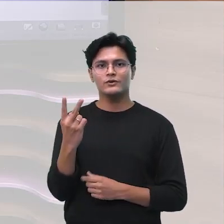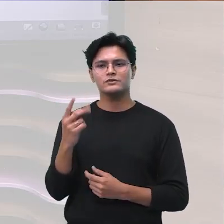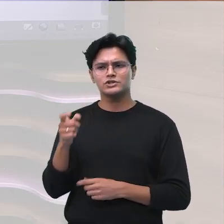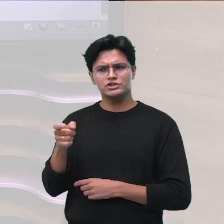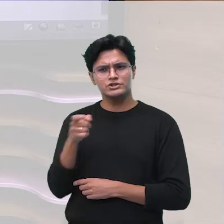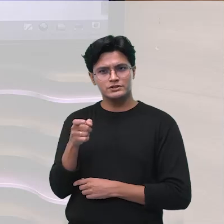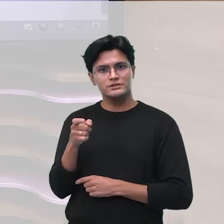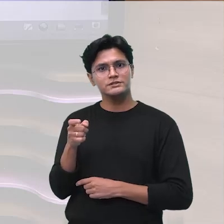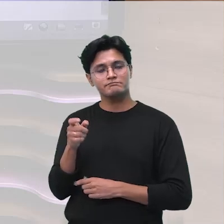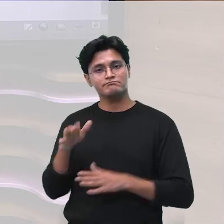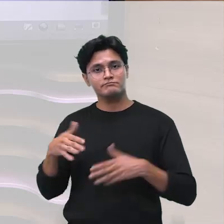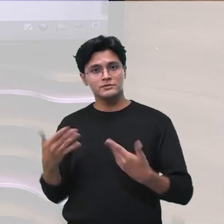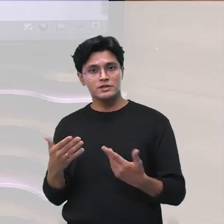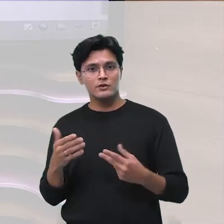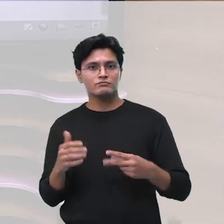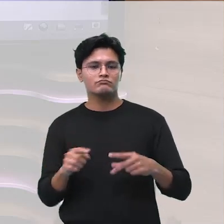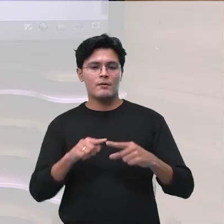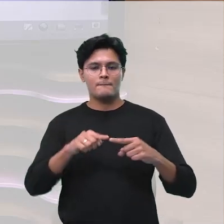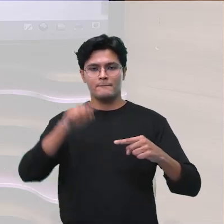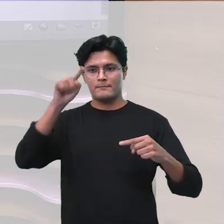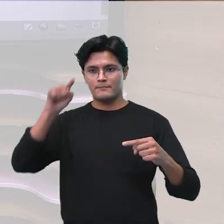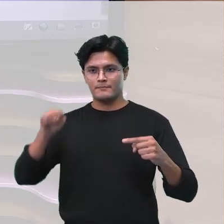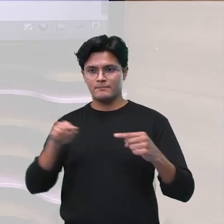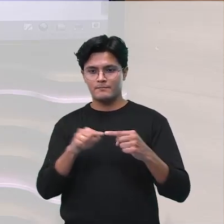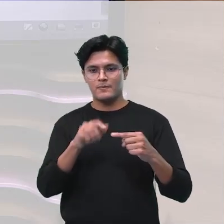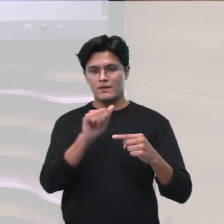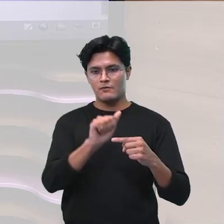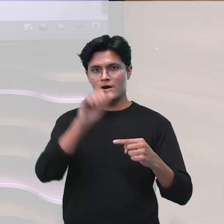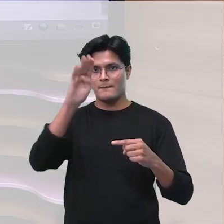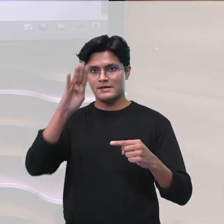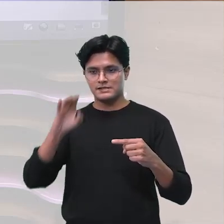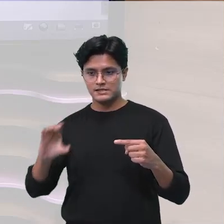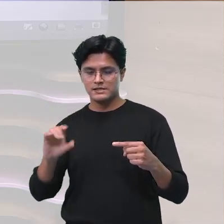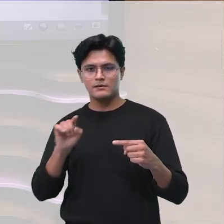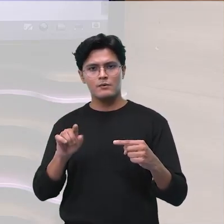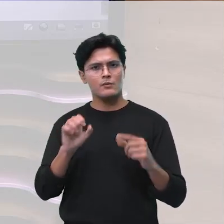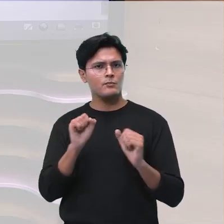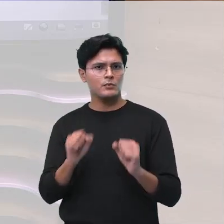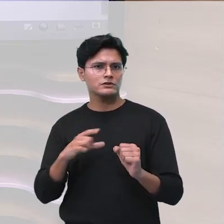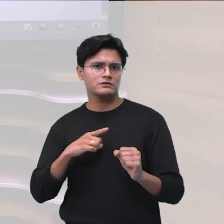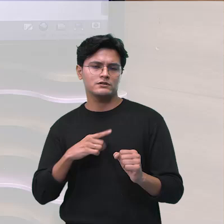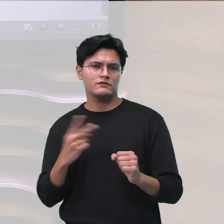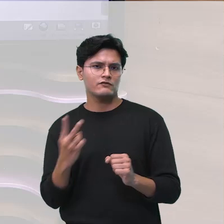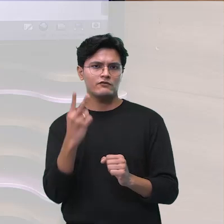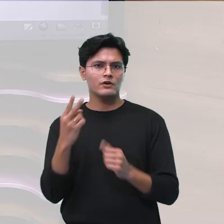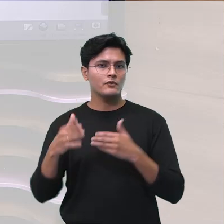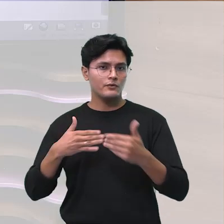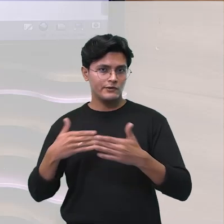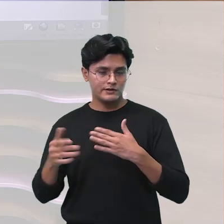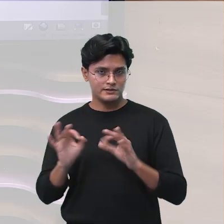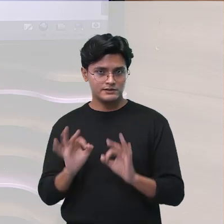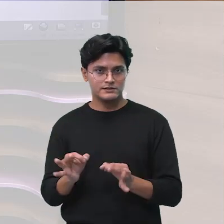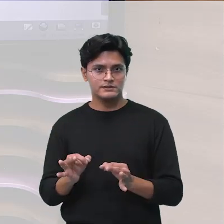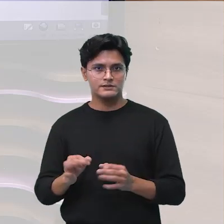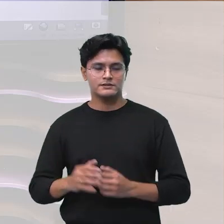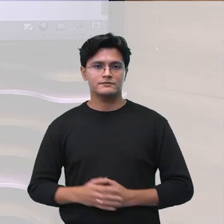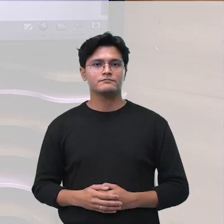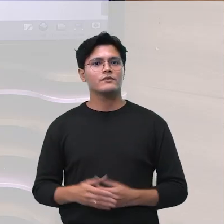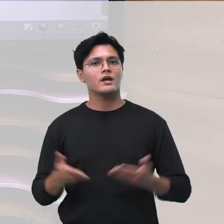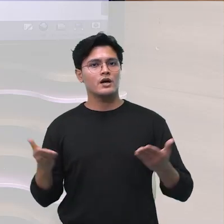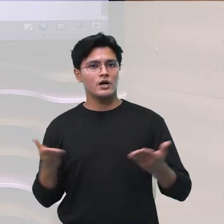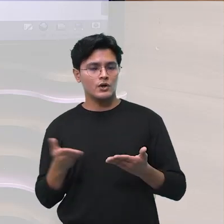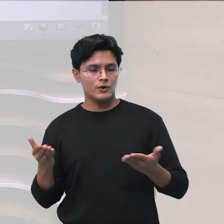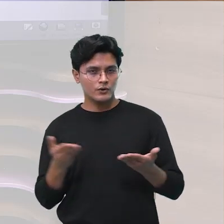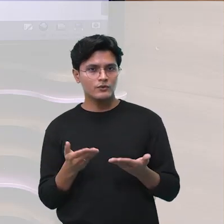B e C podem assumir qualquer um desses valores, tá? É aqui que vai entrar os nossos conhecimentos